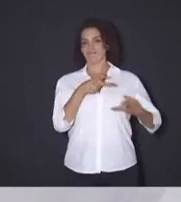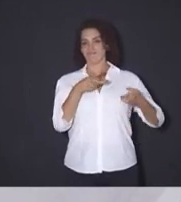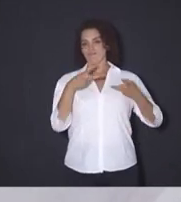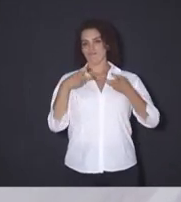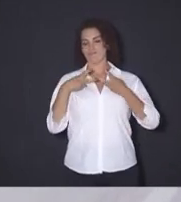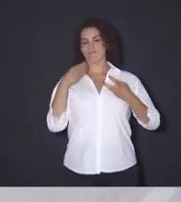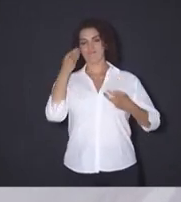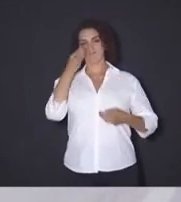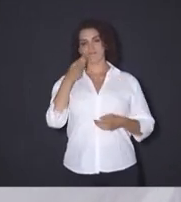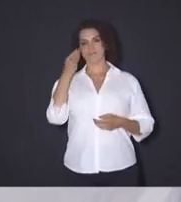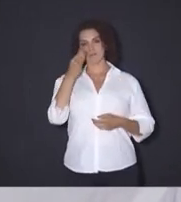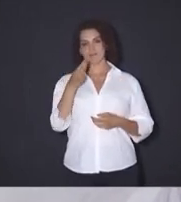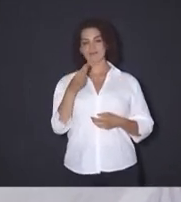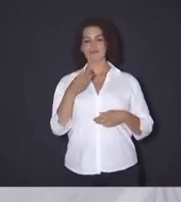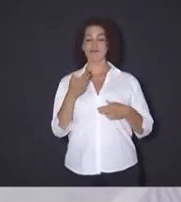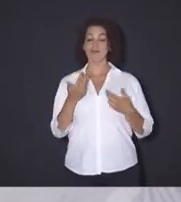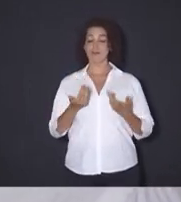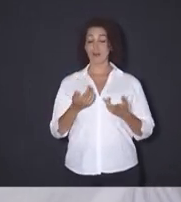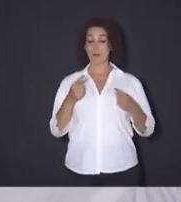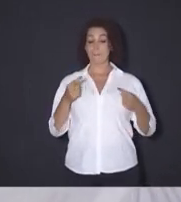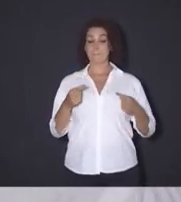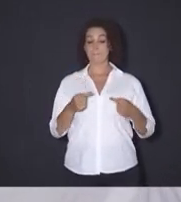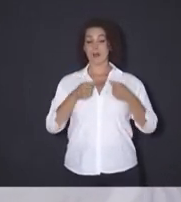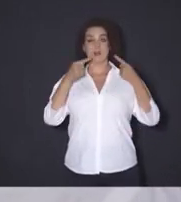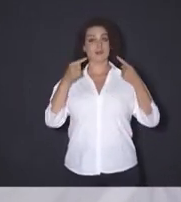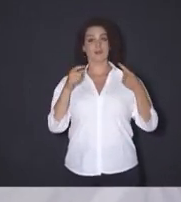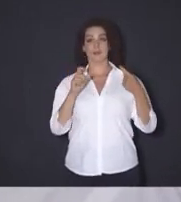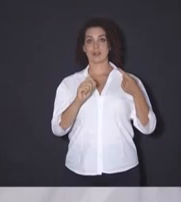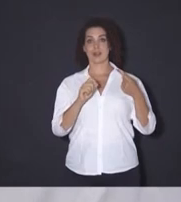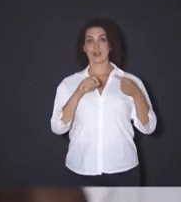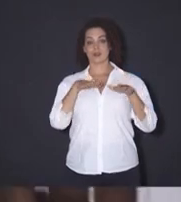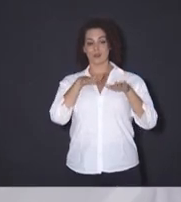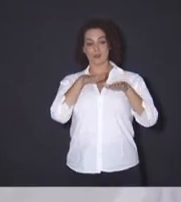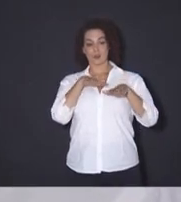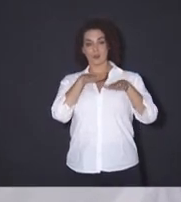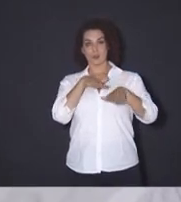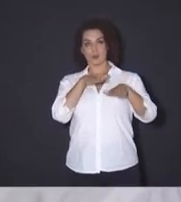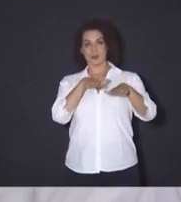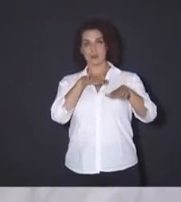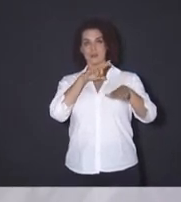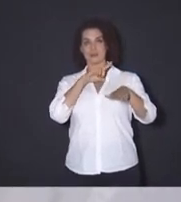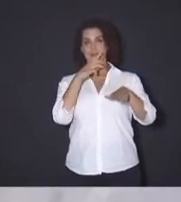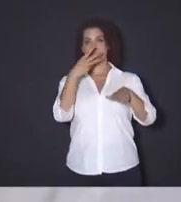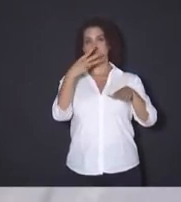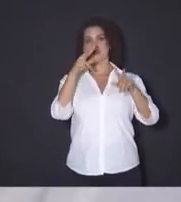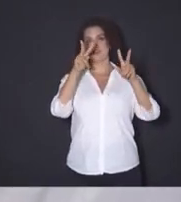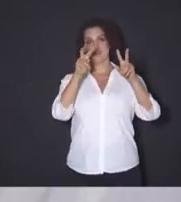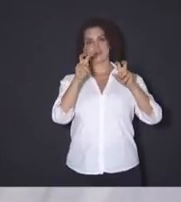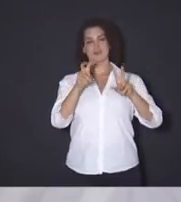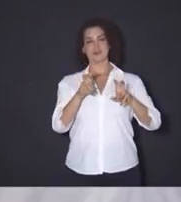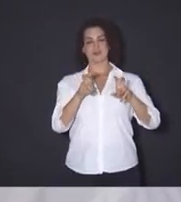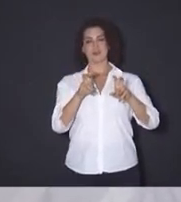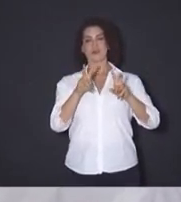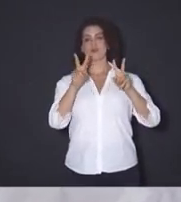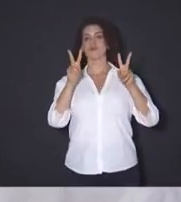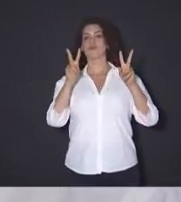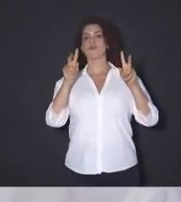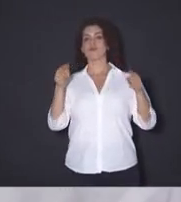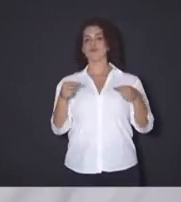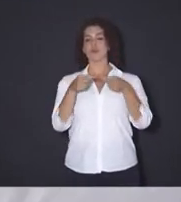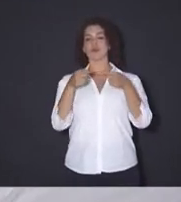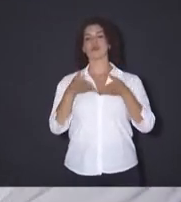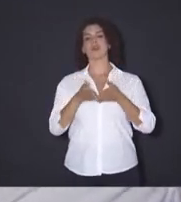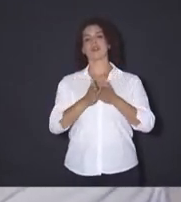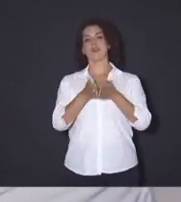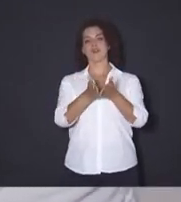mente e não foi proposital o cortejo teve três temas falando sobre essa questão dos navios é